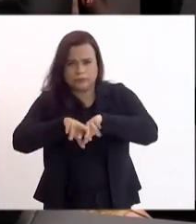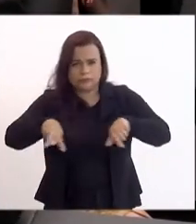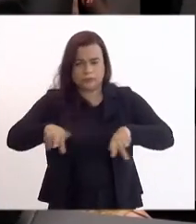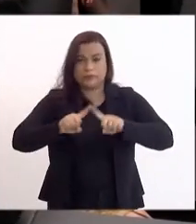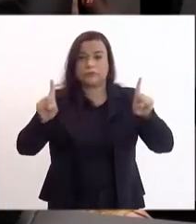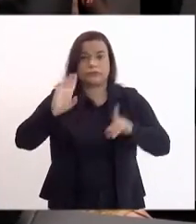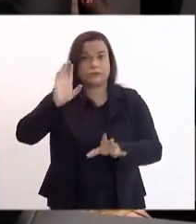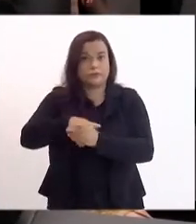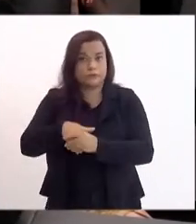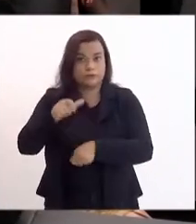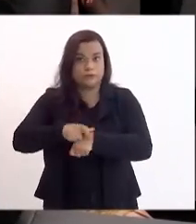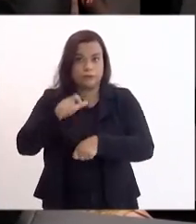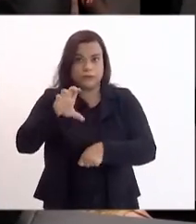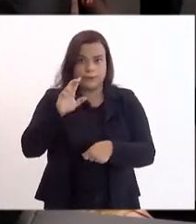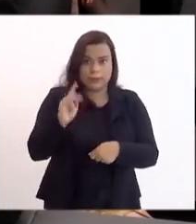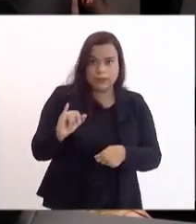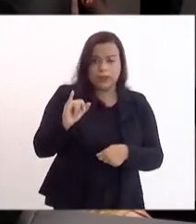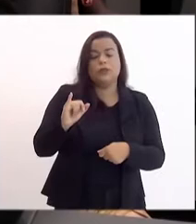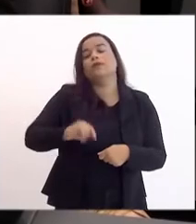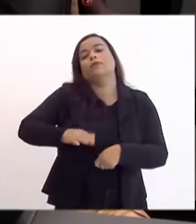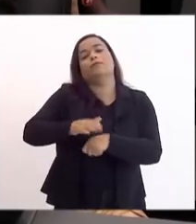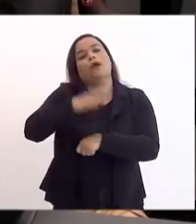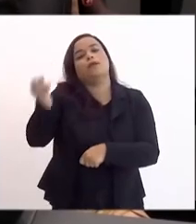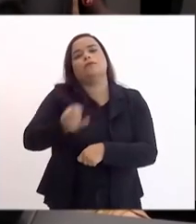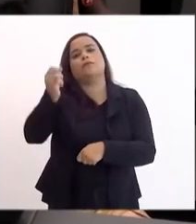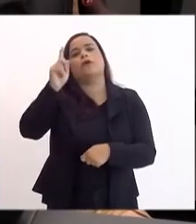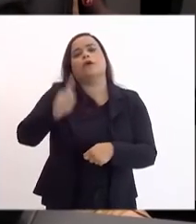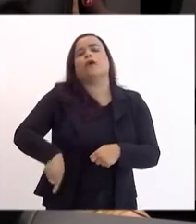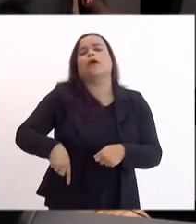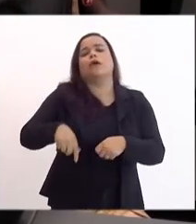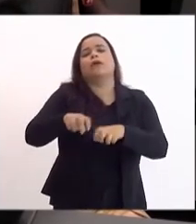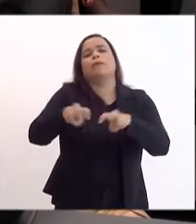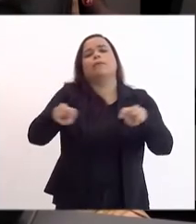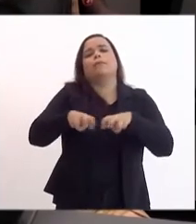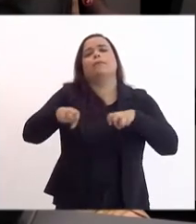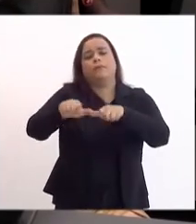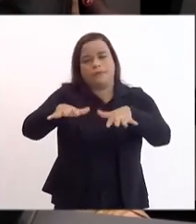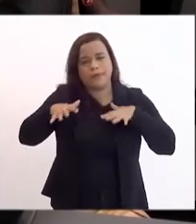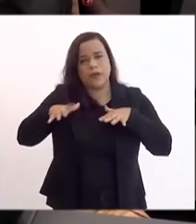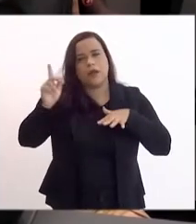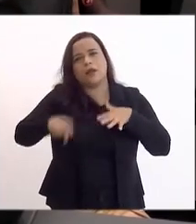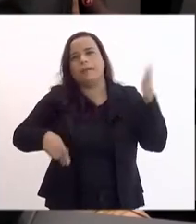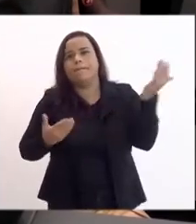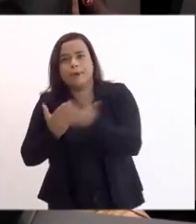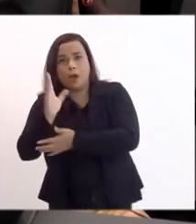CPI, na minha opinião, o que cabe ao plenário é aprovar ou